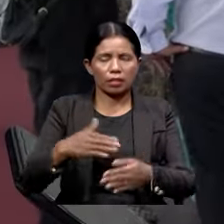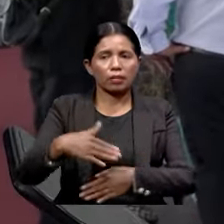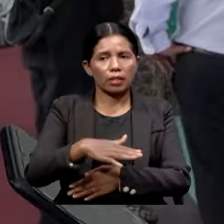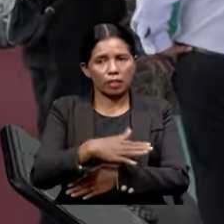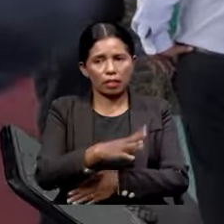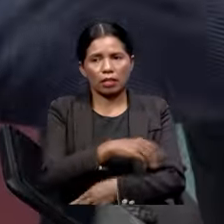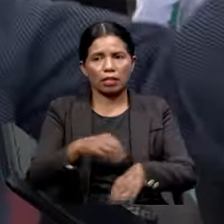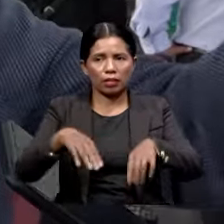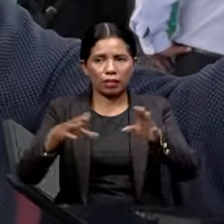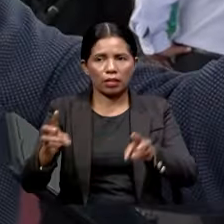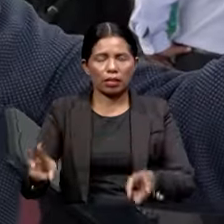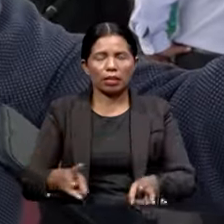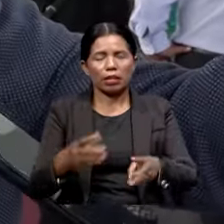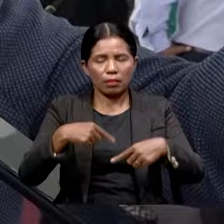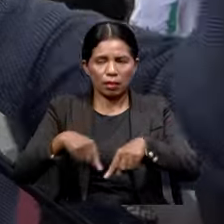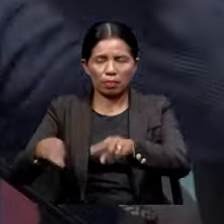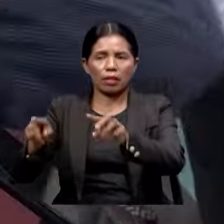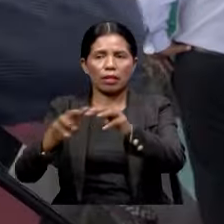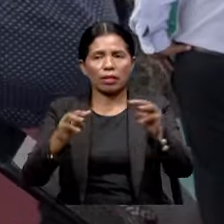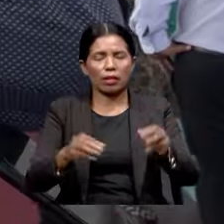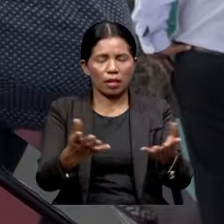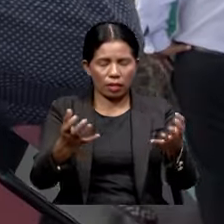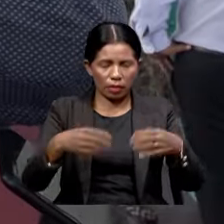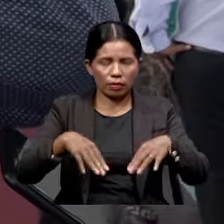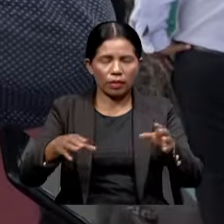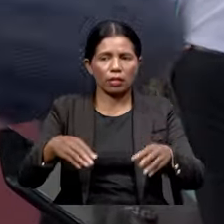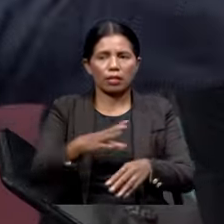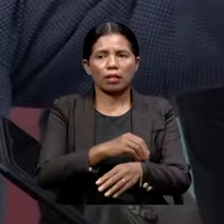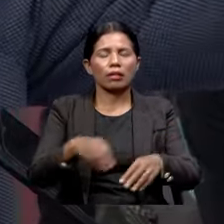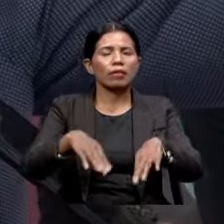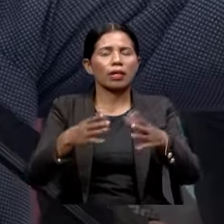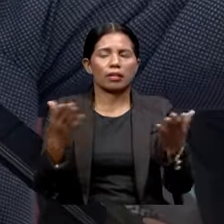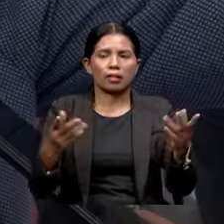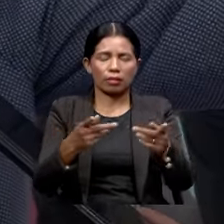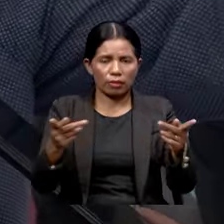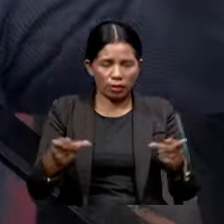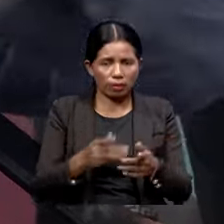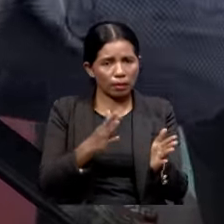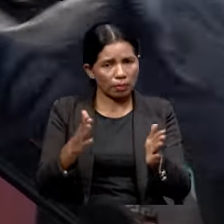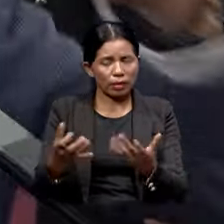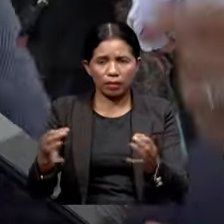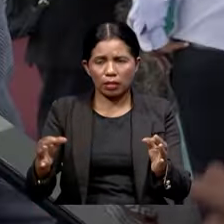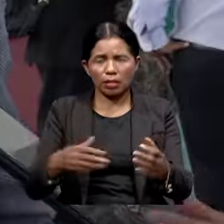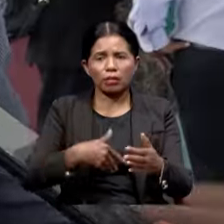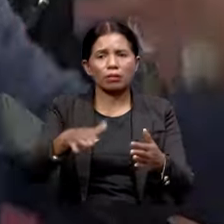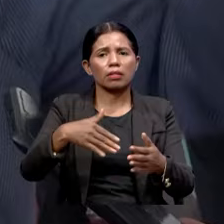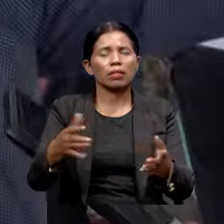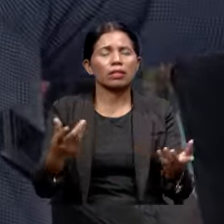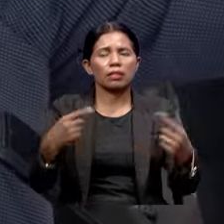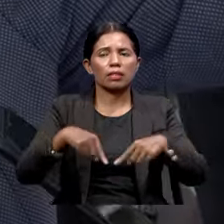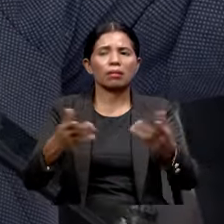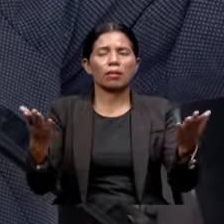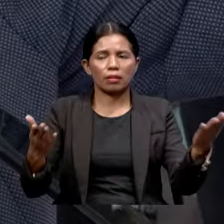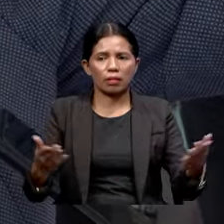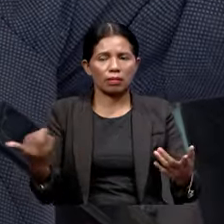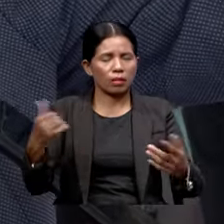harmino de sira fang ikan dalang ibune vel va hen va o acar sira fang grobak ne atu fang ne be fazer o prepara ona waktu baduni sira sira bahan nabe sira bah